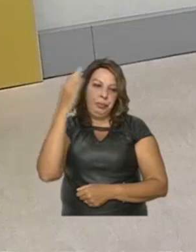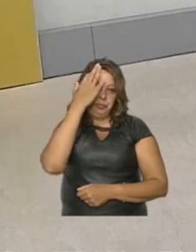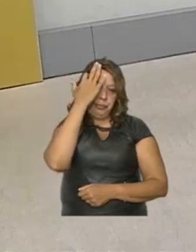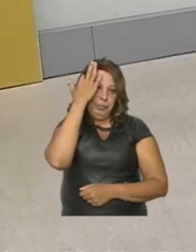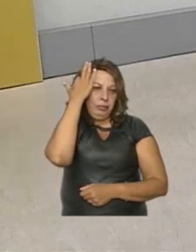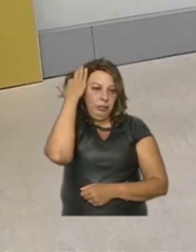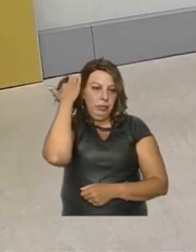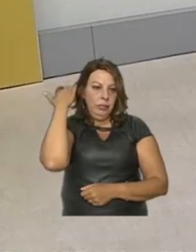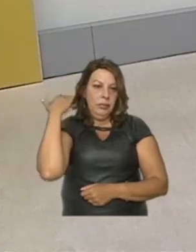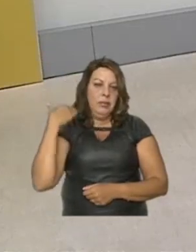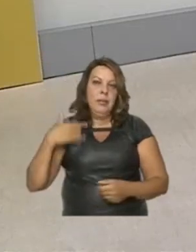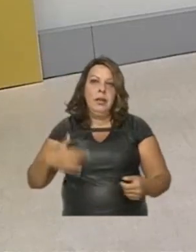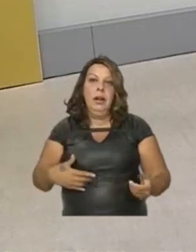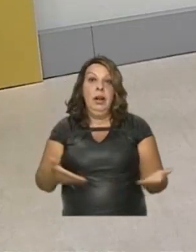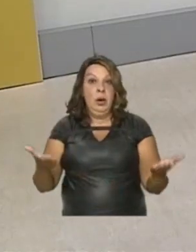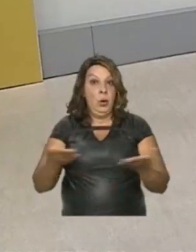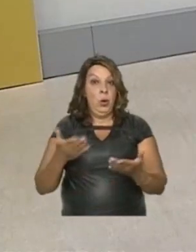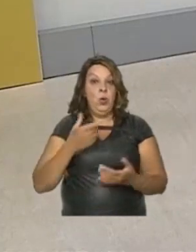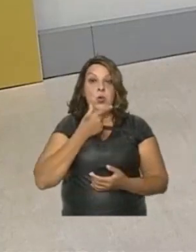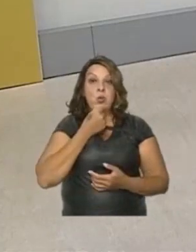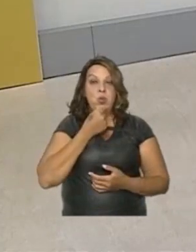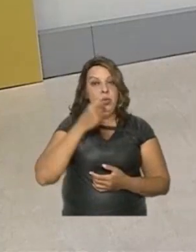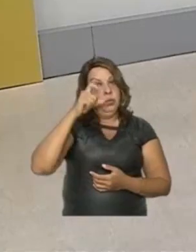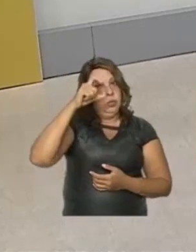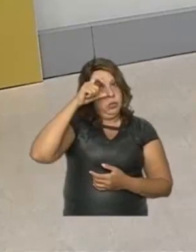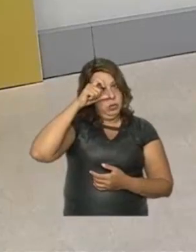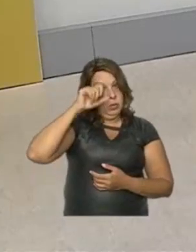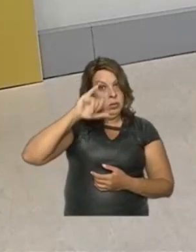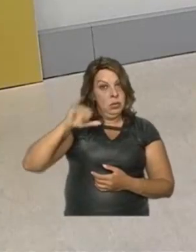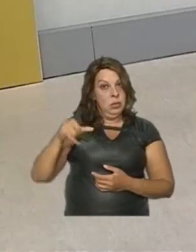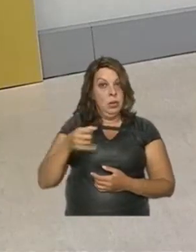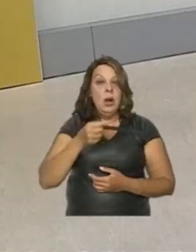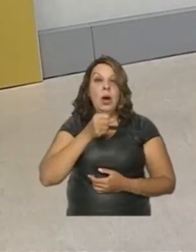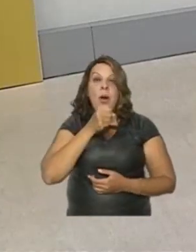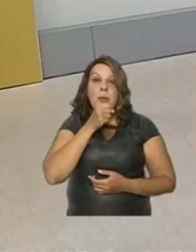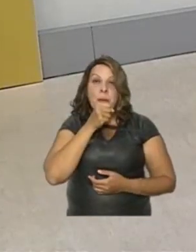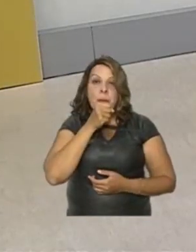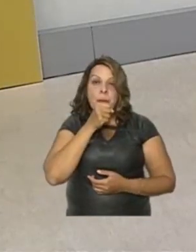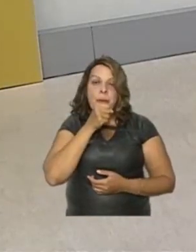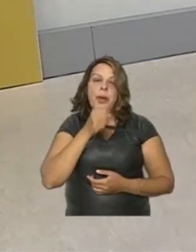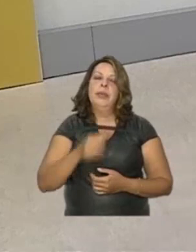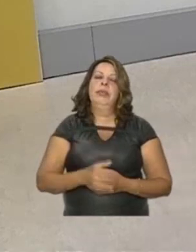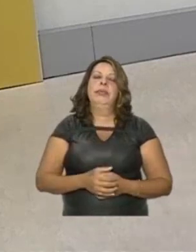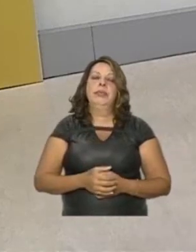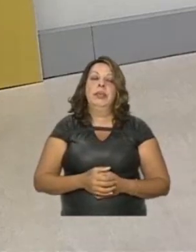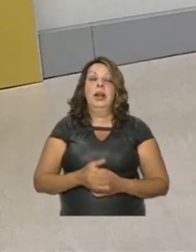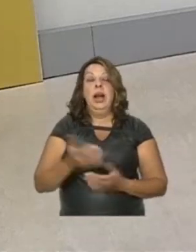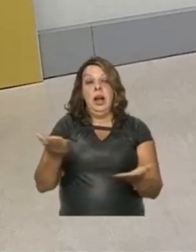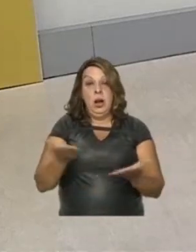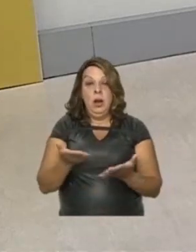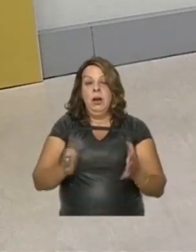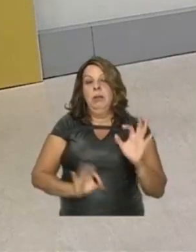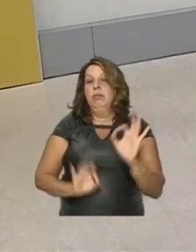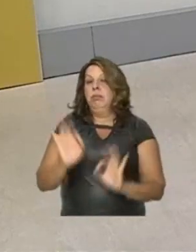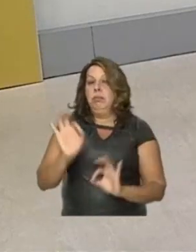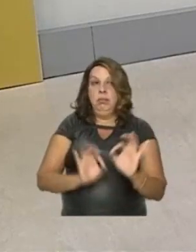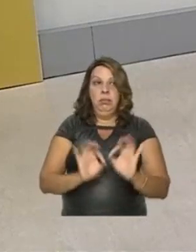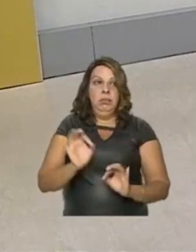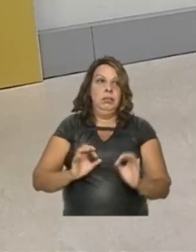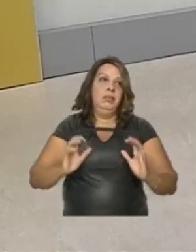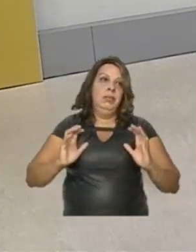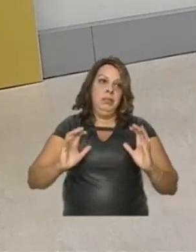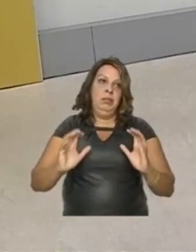Vamos que vamos pro nosso segundo prêmio de hoje. Meninas, por favor, preparem nossa sorteadora. Prepara